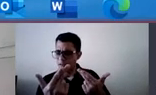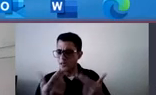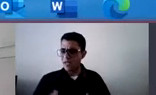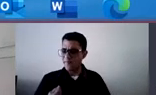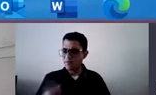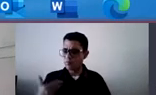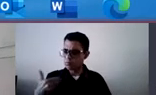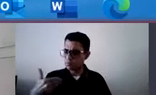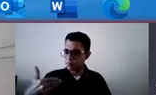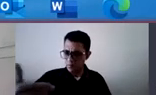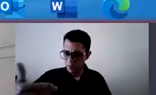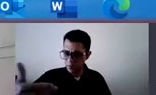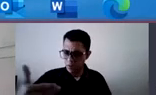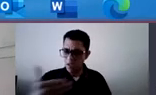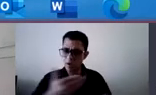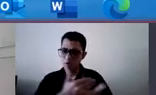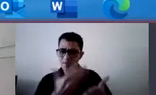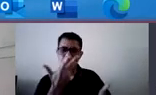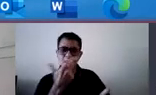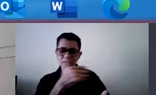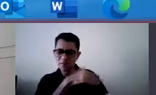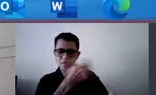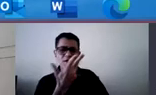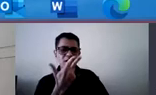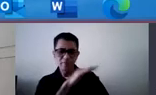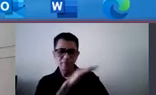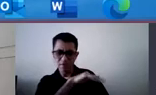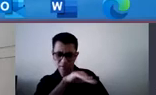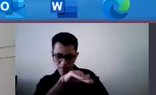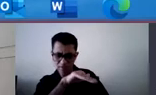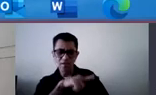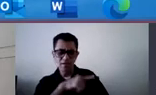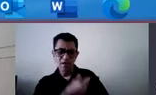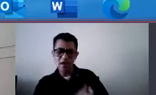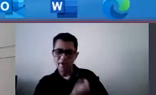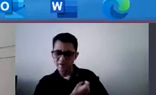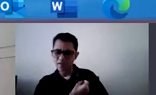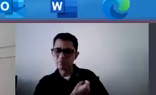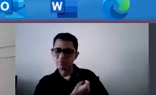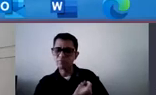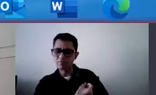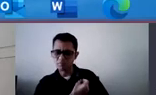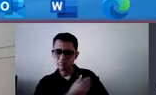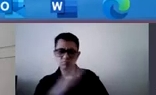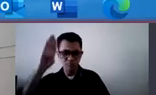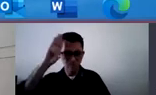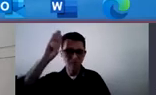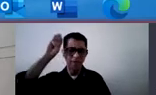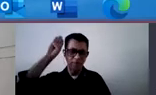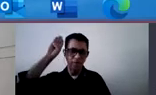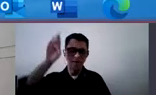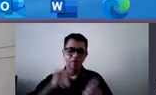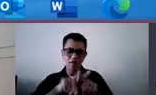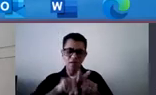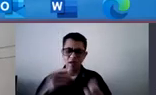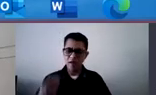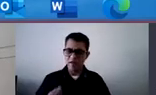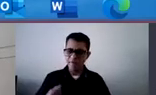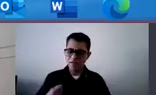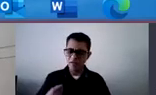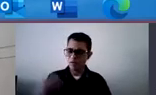toda. Se a gente começa lá na educação infantil, tem a sua vida acadêmica, a sua vida para a vida